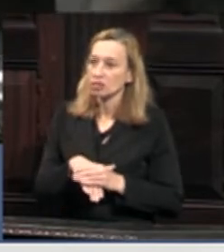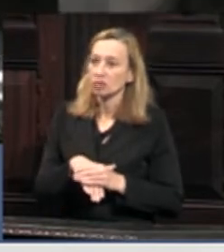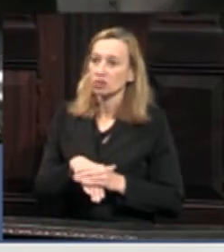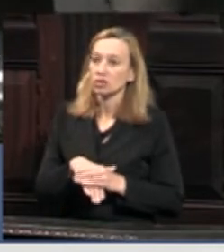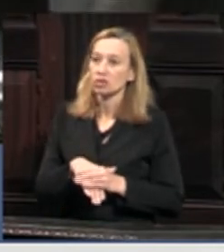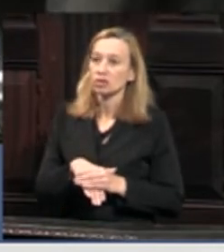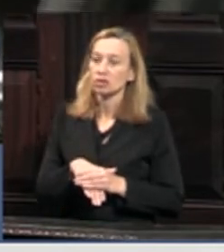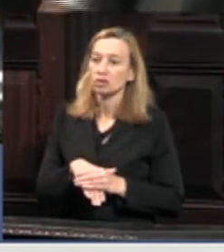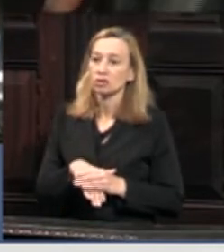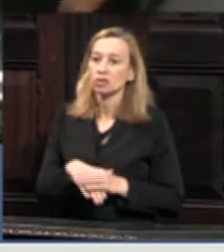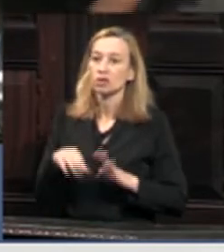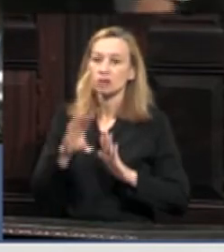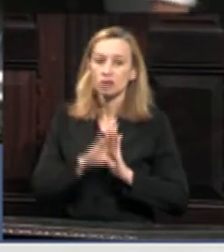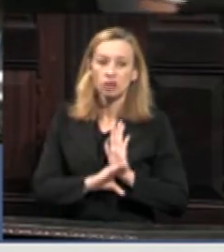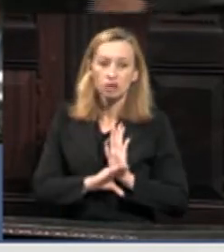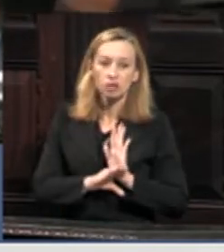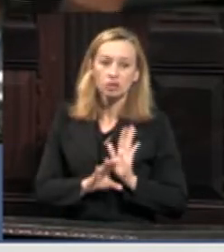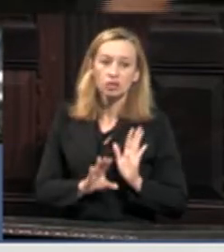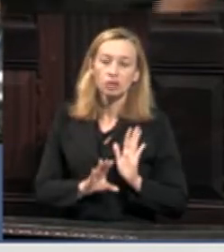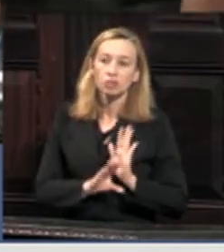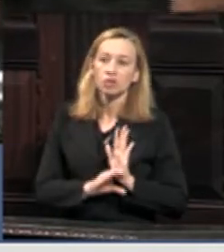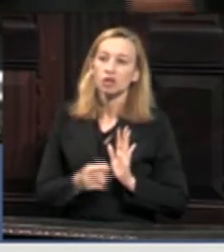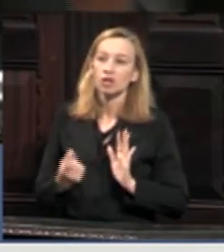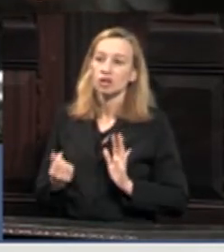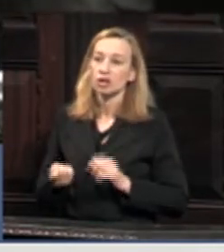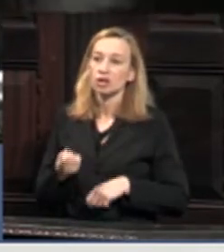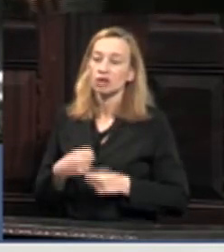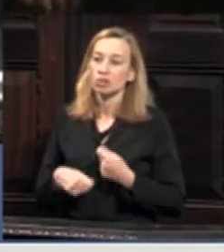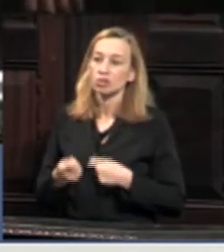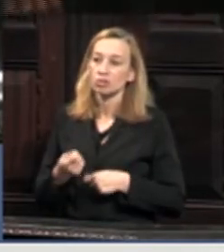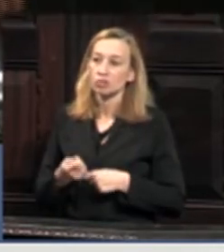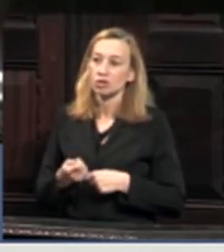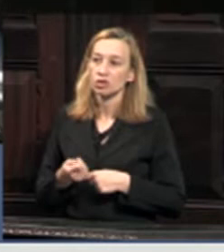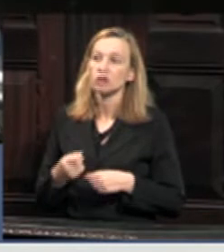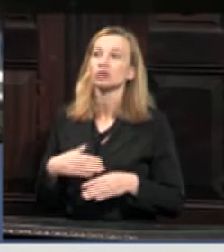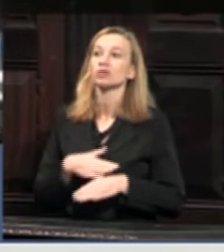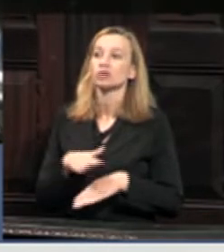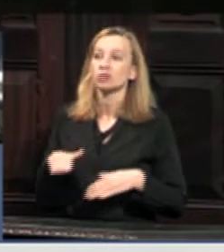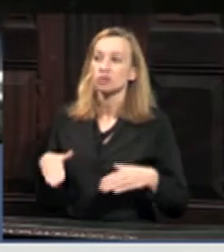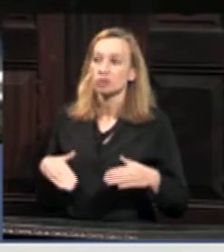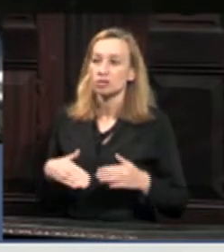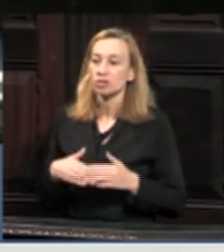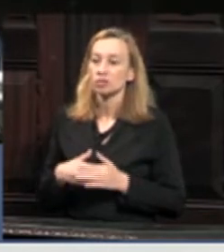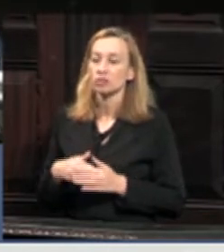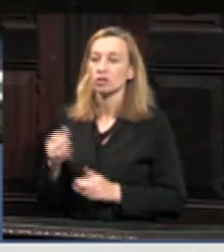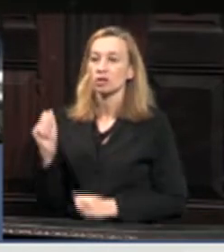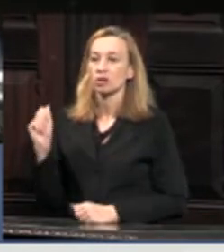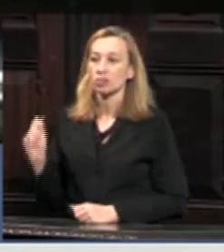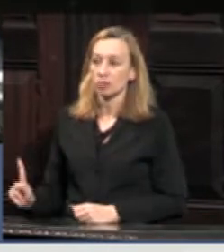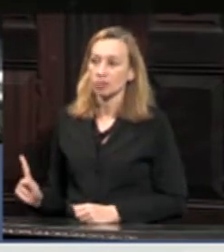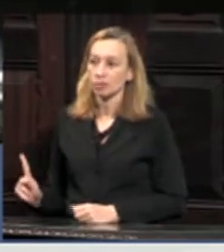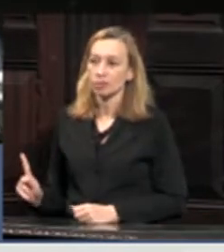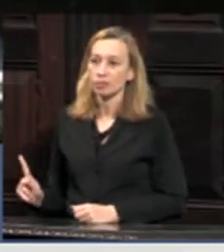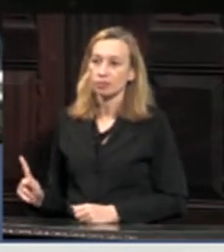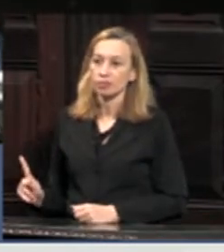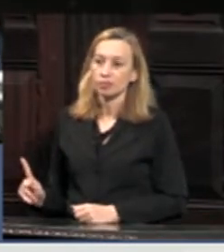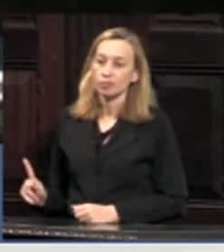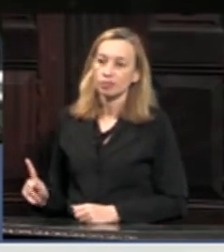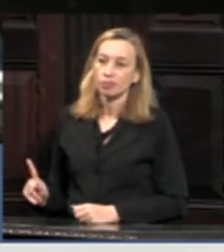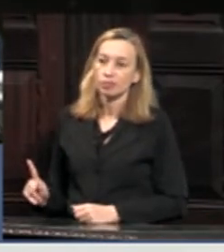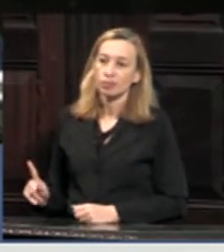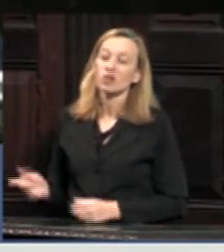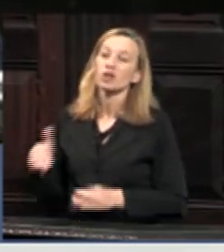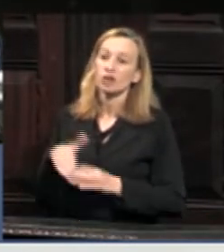votação a emenda da Comissão de Economia. Senhores que aprovam, permaneçam como estão. Aprovado.